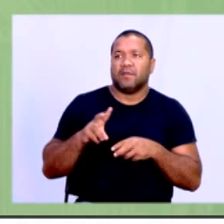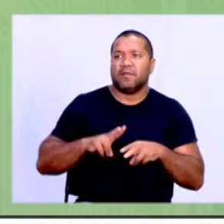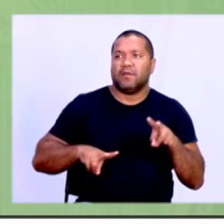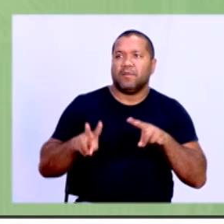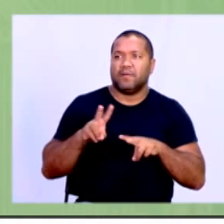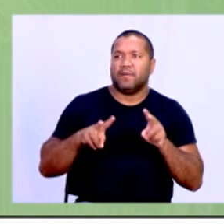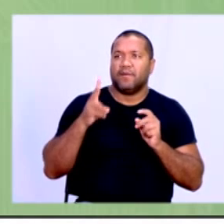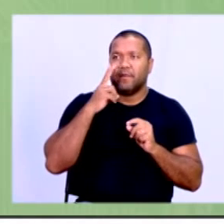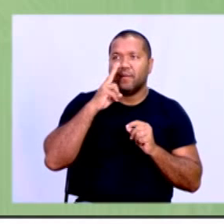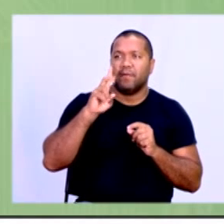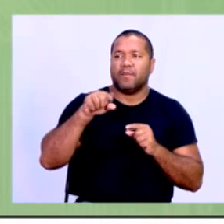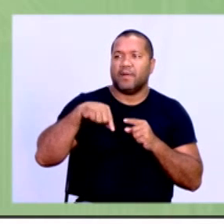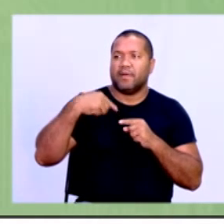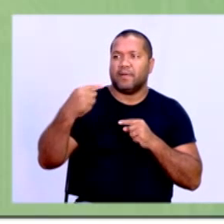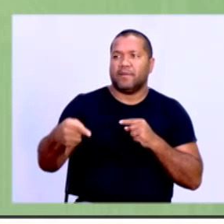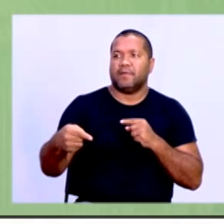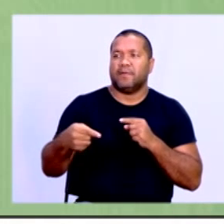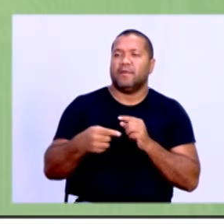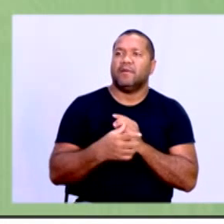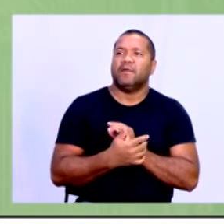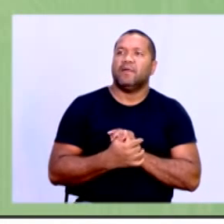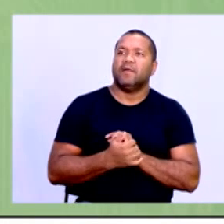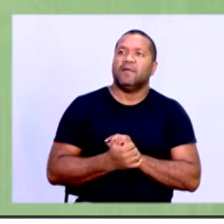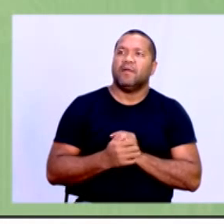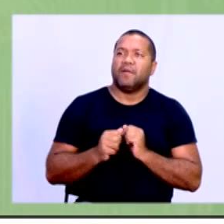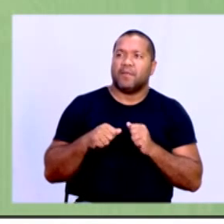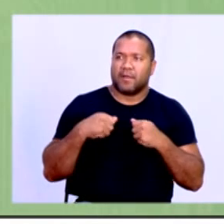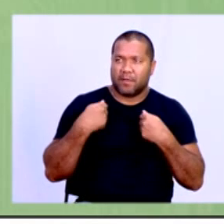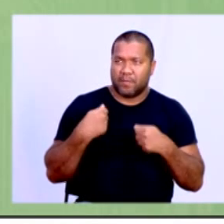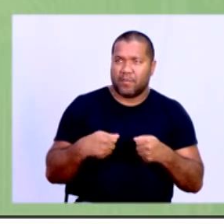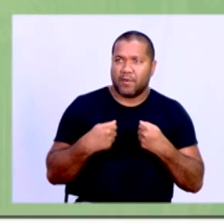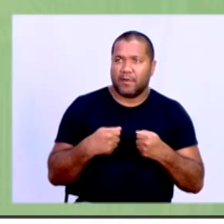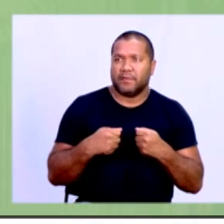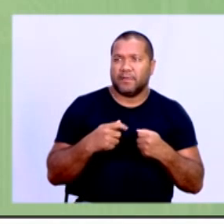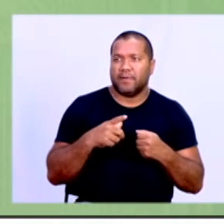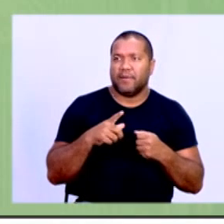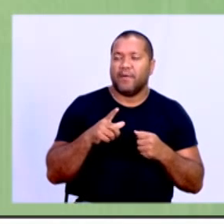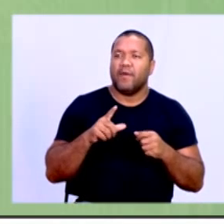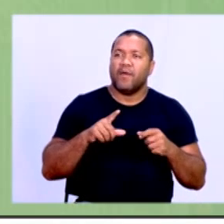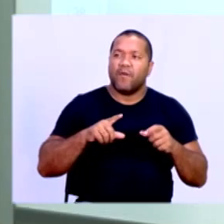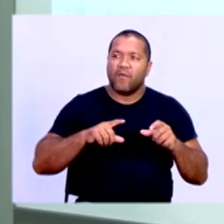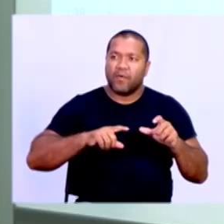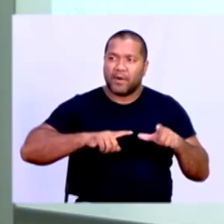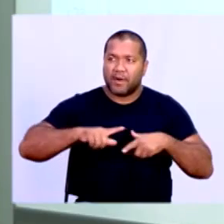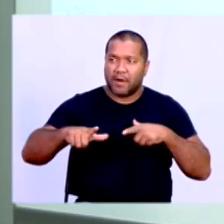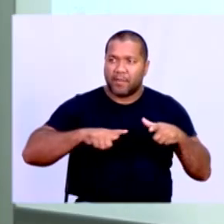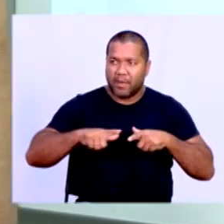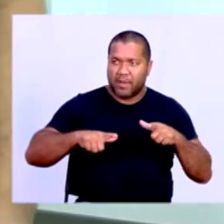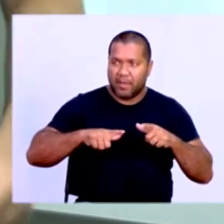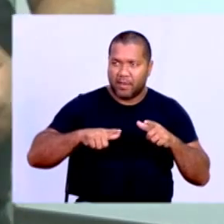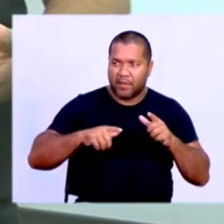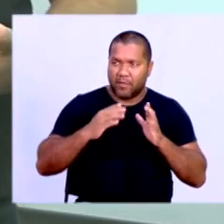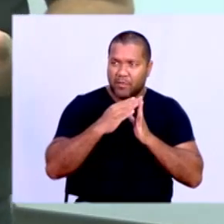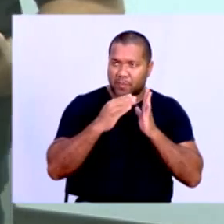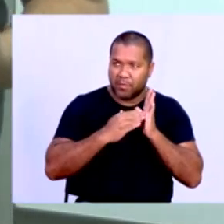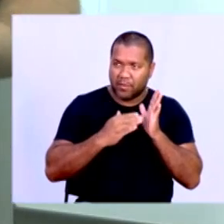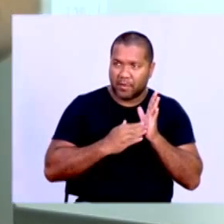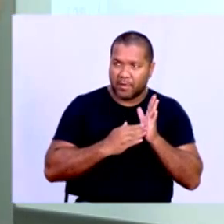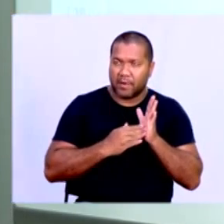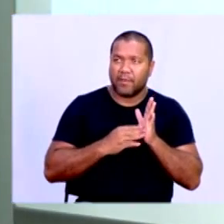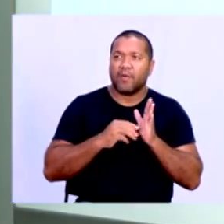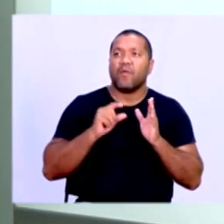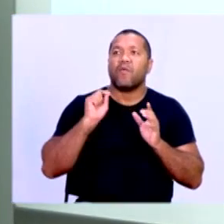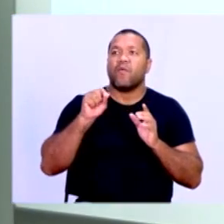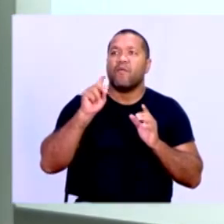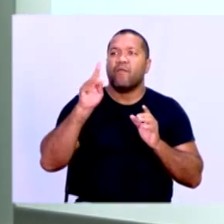né? Mais à frente. E para que possa, por exemplo, eu rodar minha aplicação com o framework,